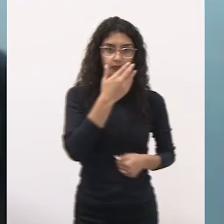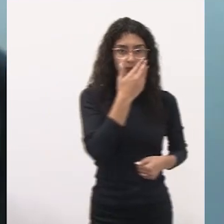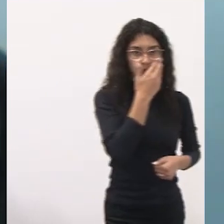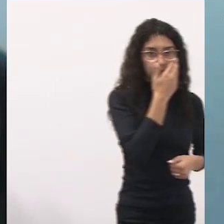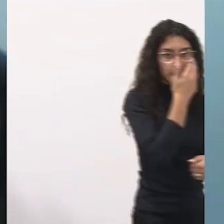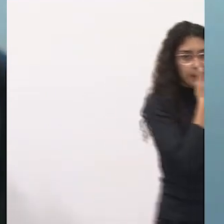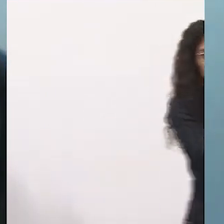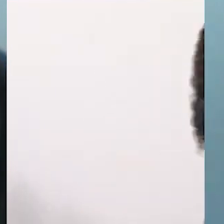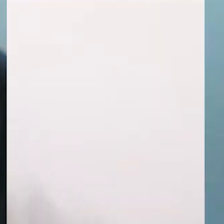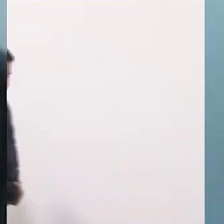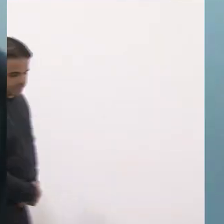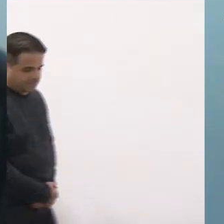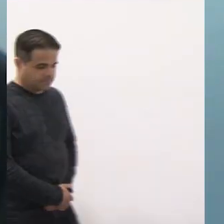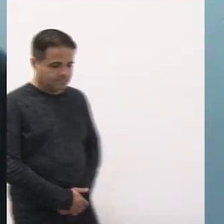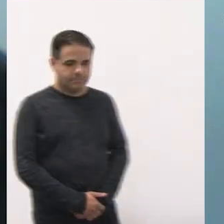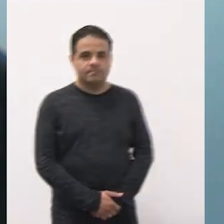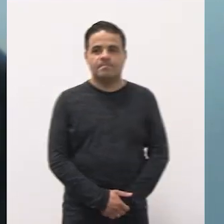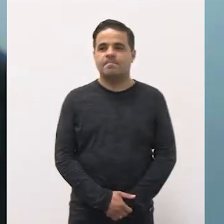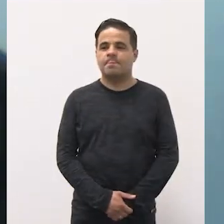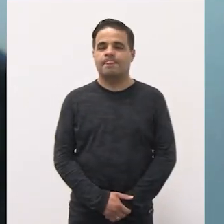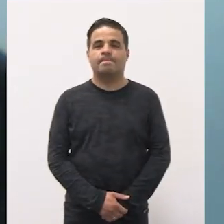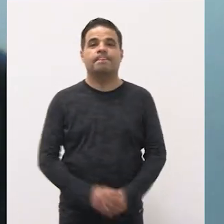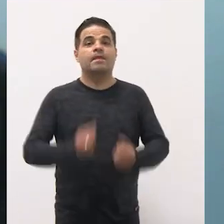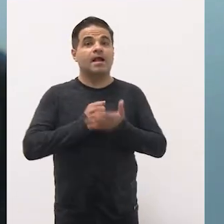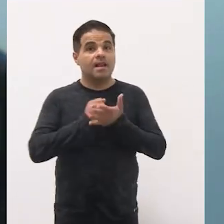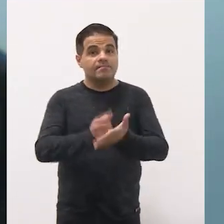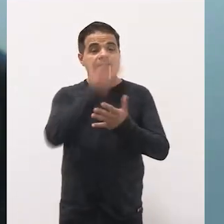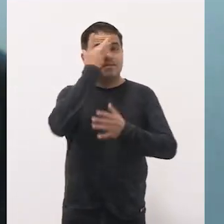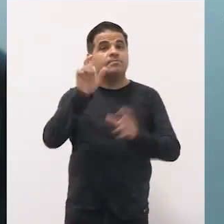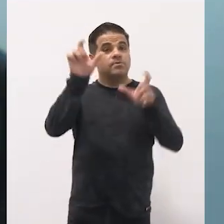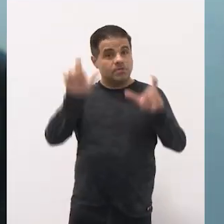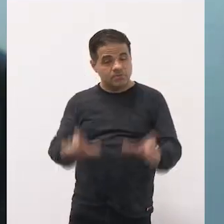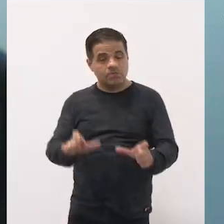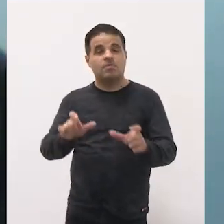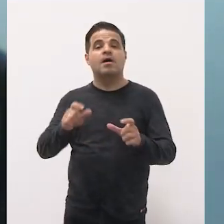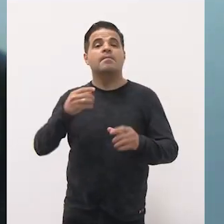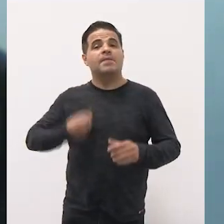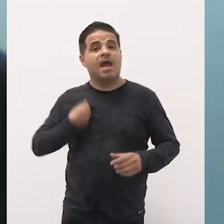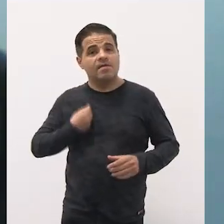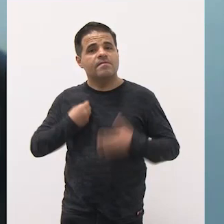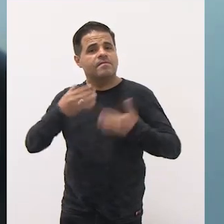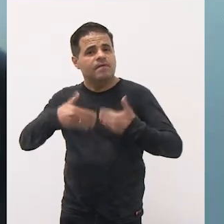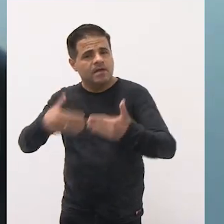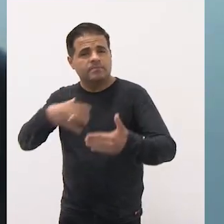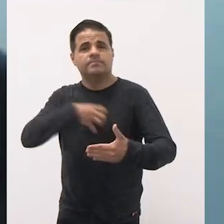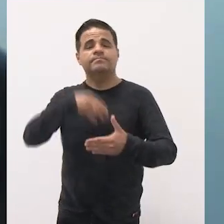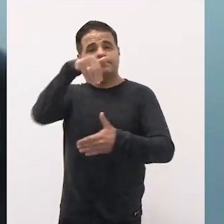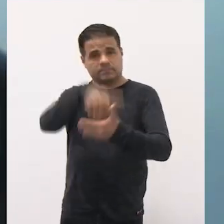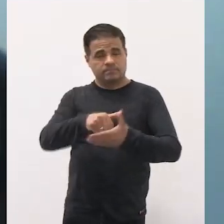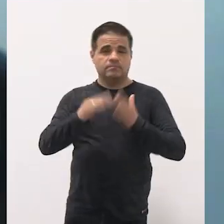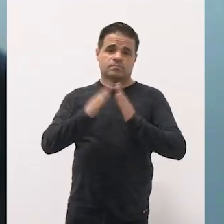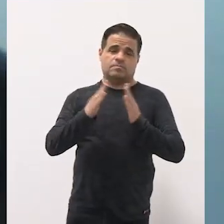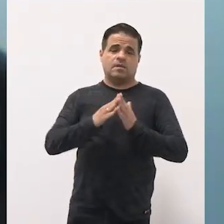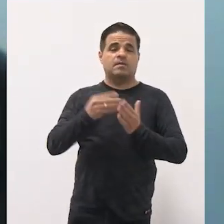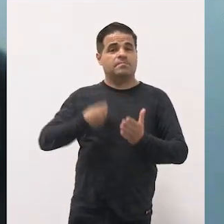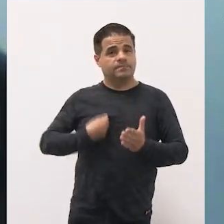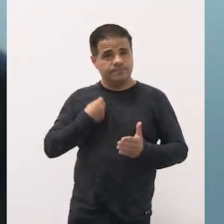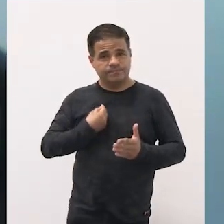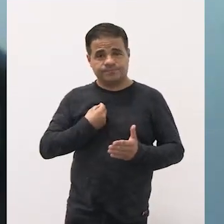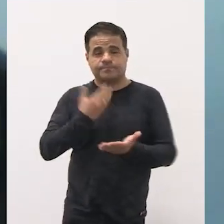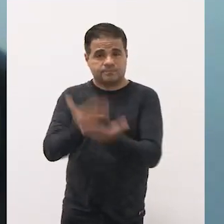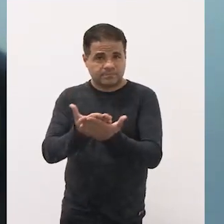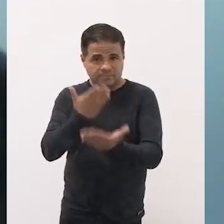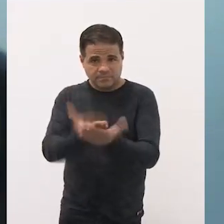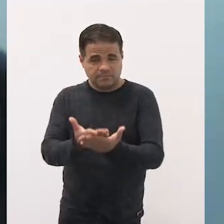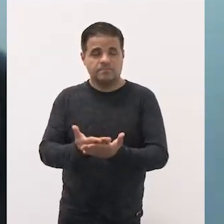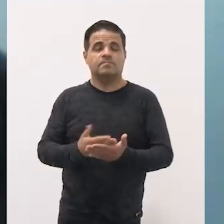essa pessoa a sua dignidade para viver dentro de uma casa, para viver,